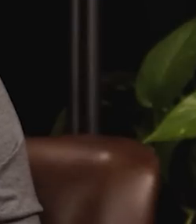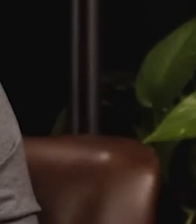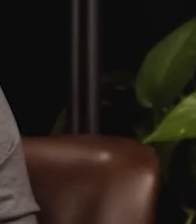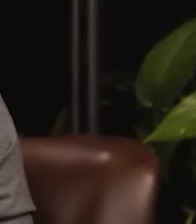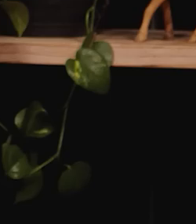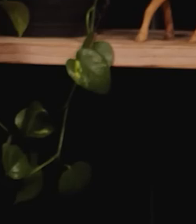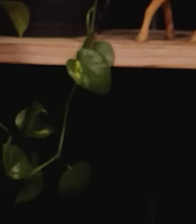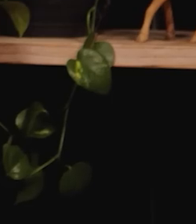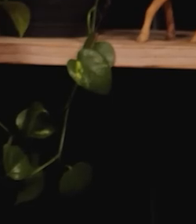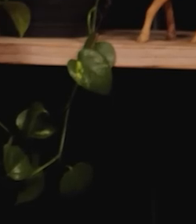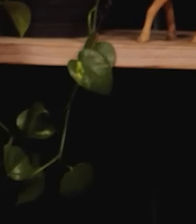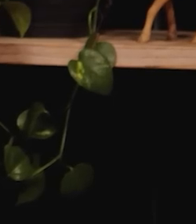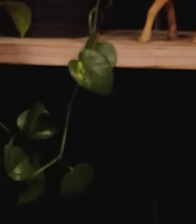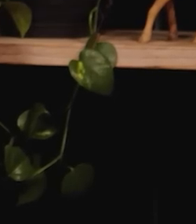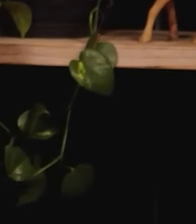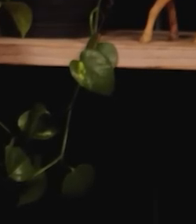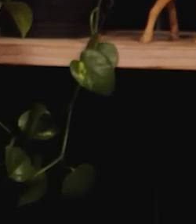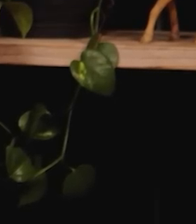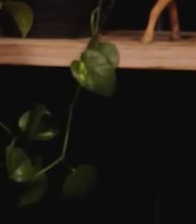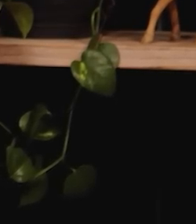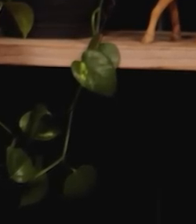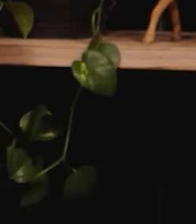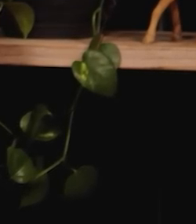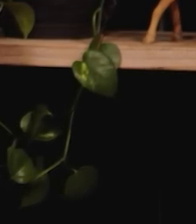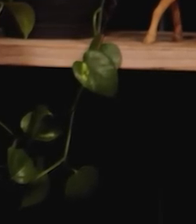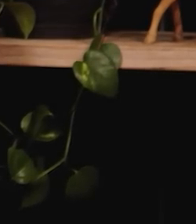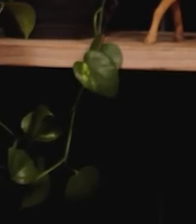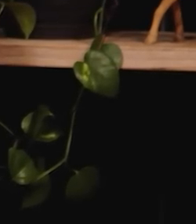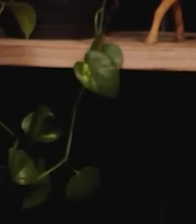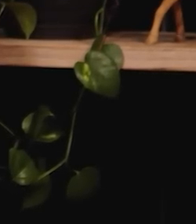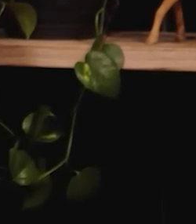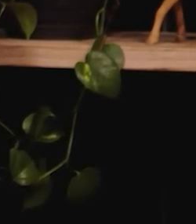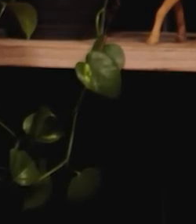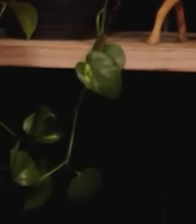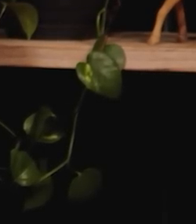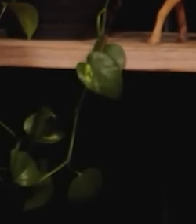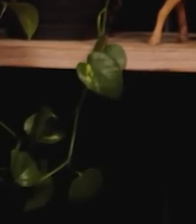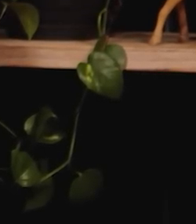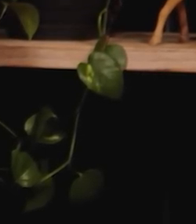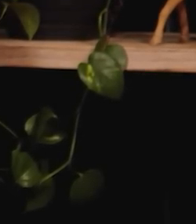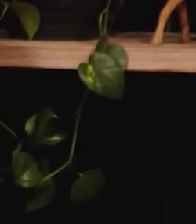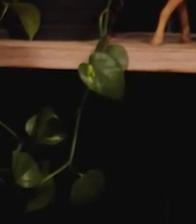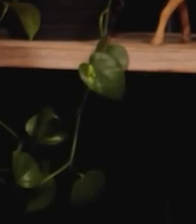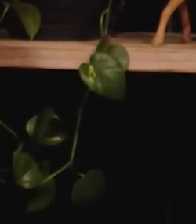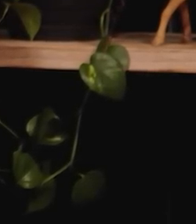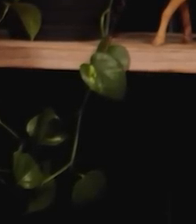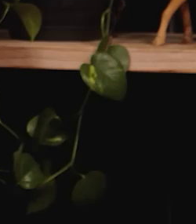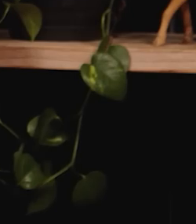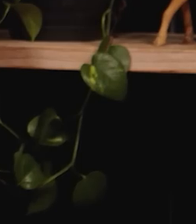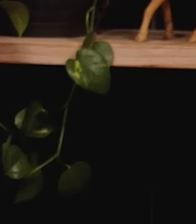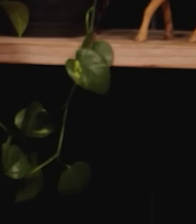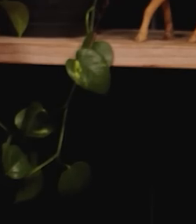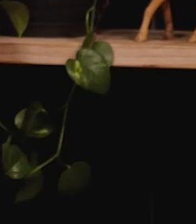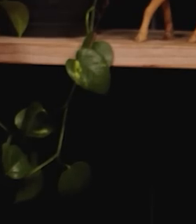digio nosso novo patrocinador banco digital para você que eu conheço o público do AX às vezes está duro então Precisa do